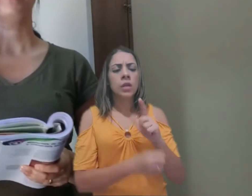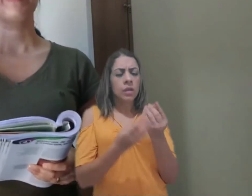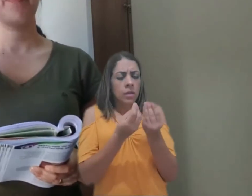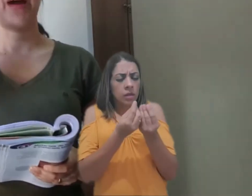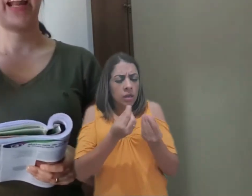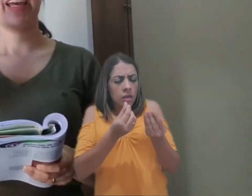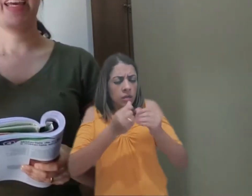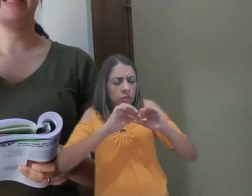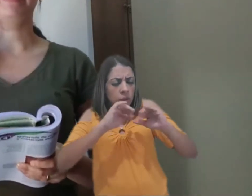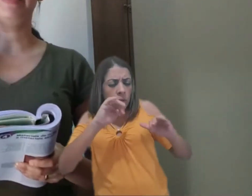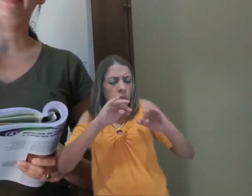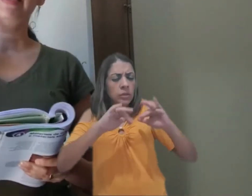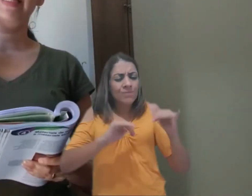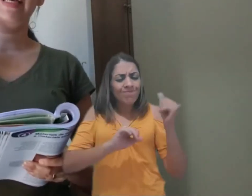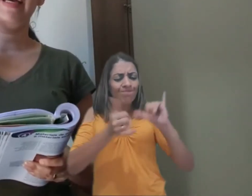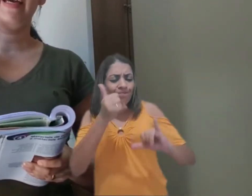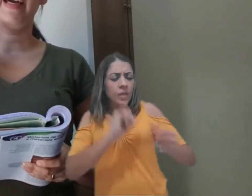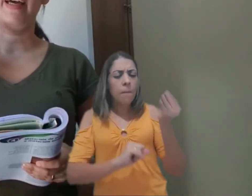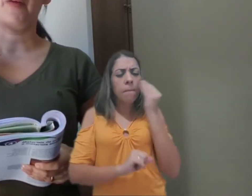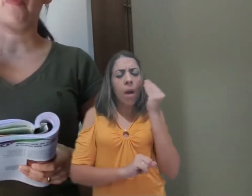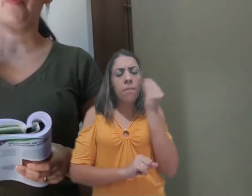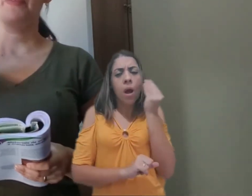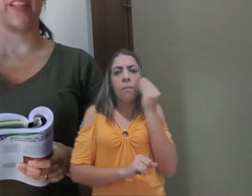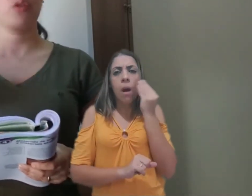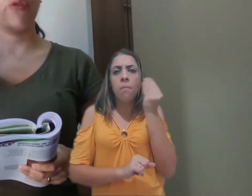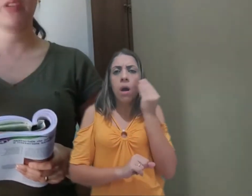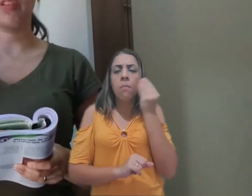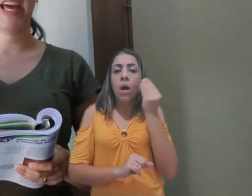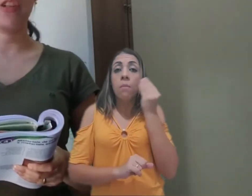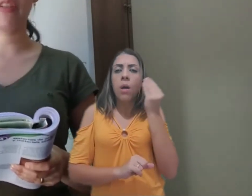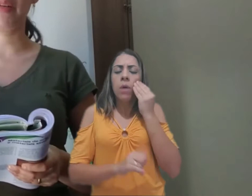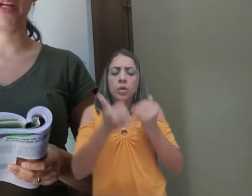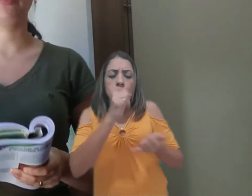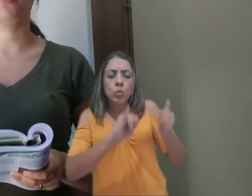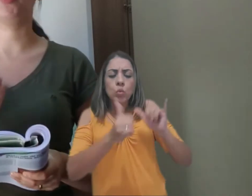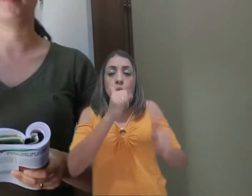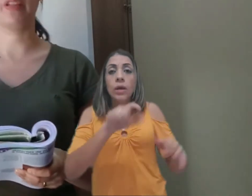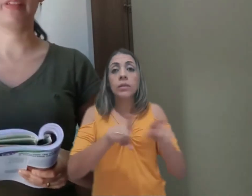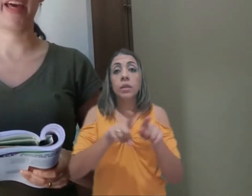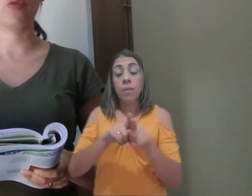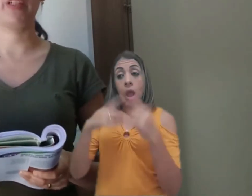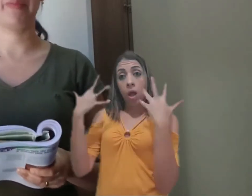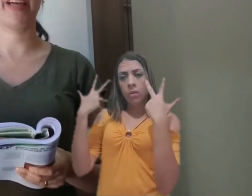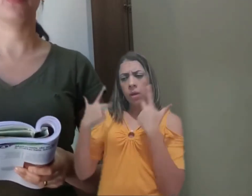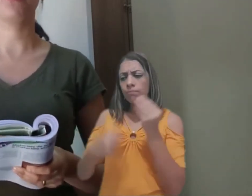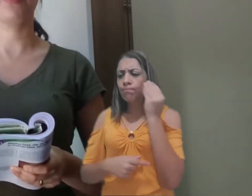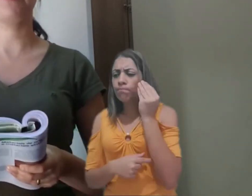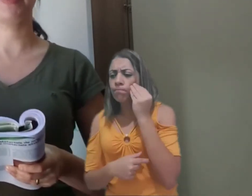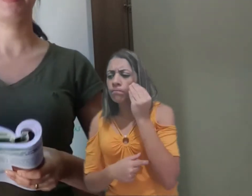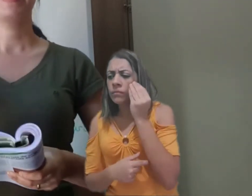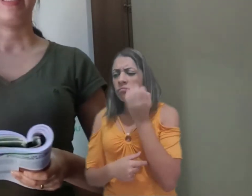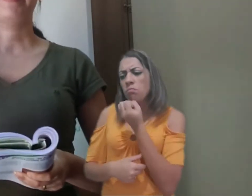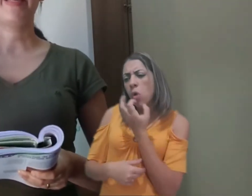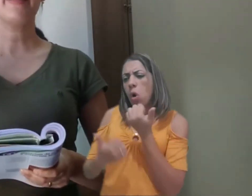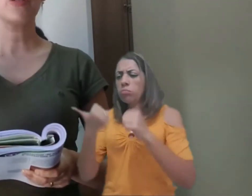composto, separar ele, né, fazer os diversos testes em laboratório, testes com animais inclusive,